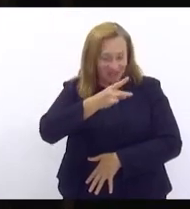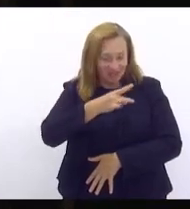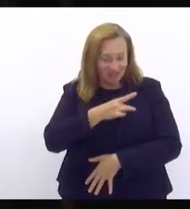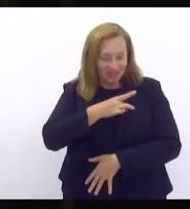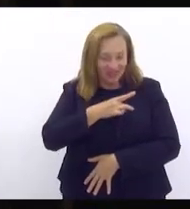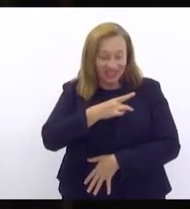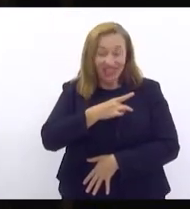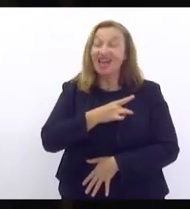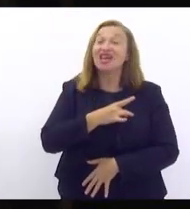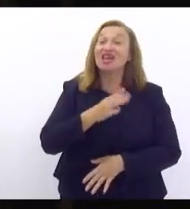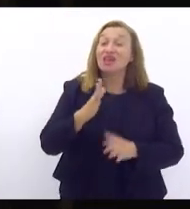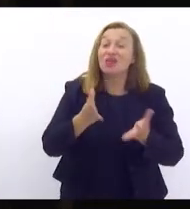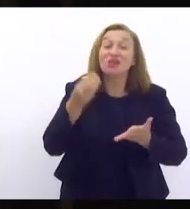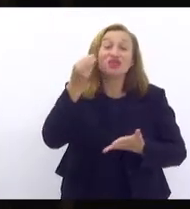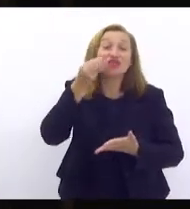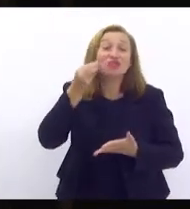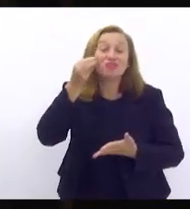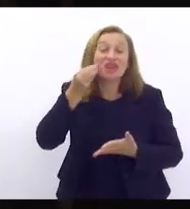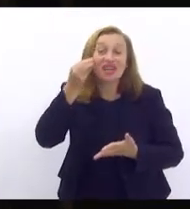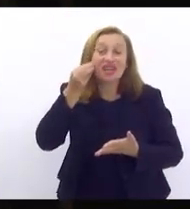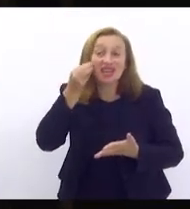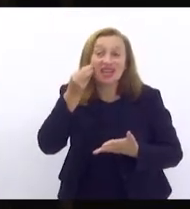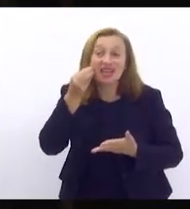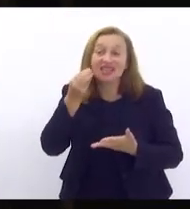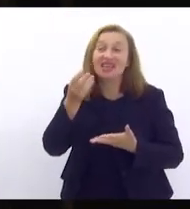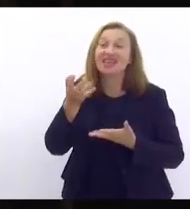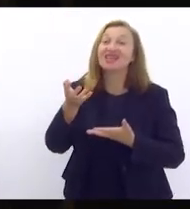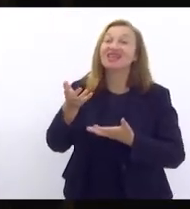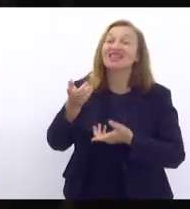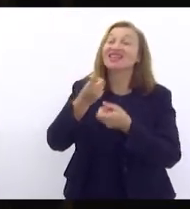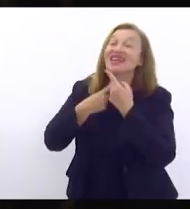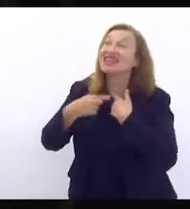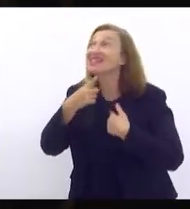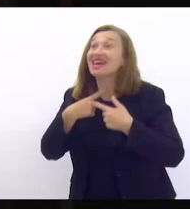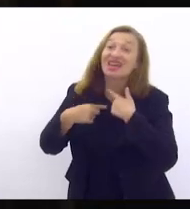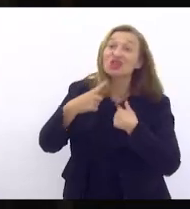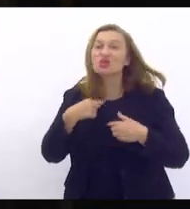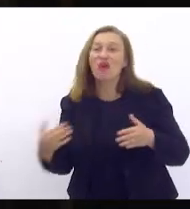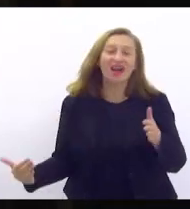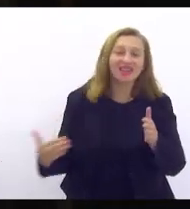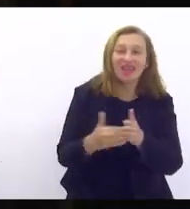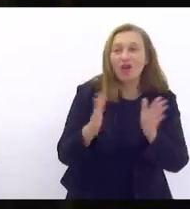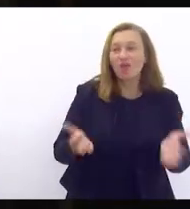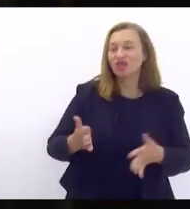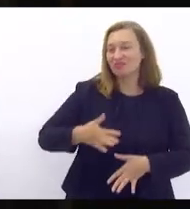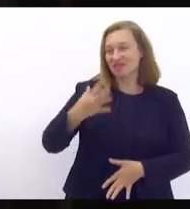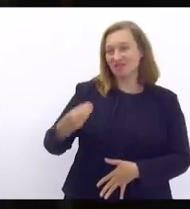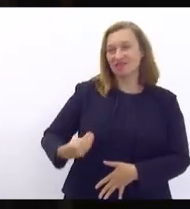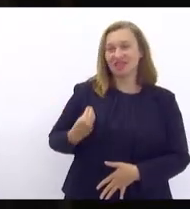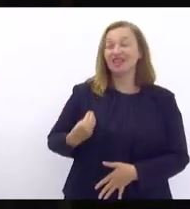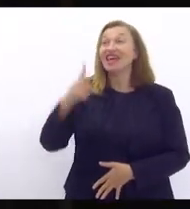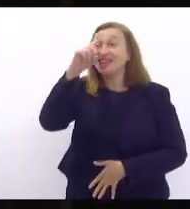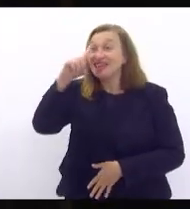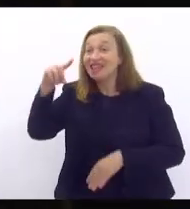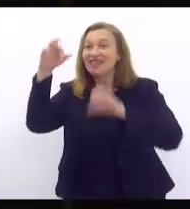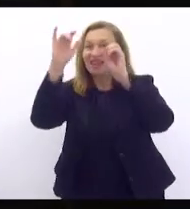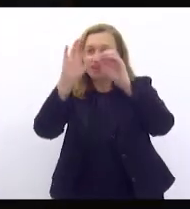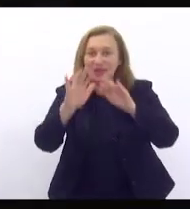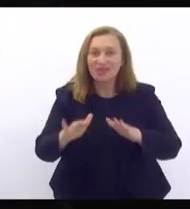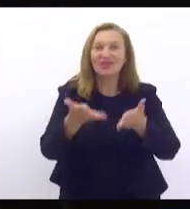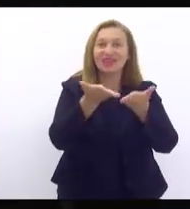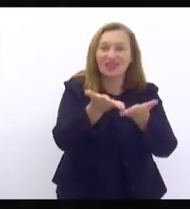vivo essa vida, busco essa vida de Deus, até hoje na minha vida. Deus abençoe a